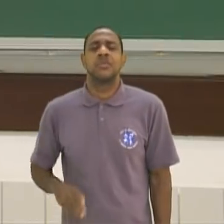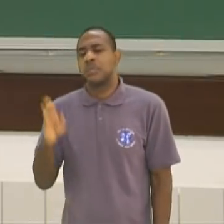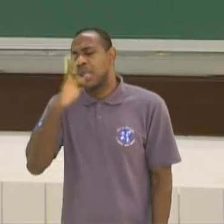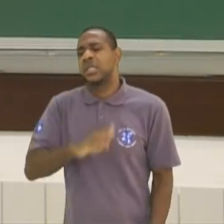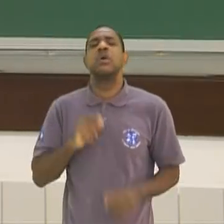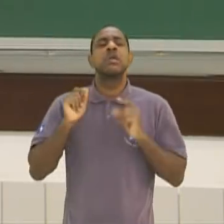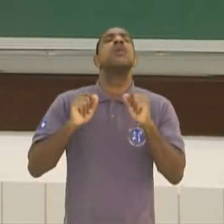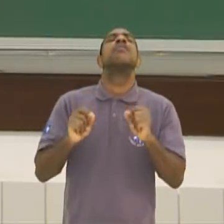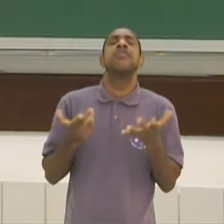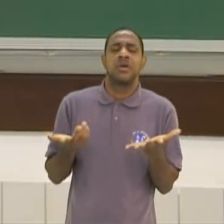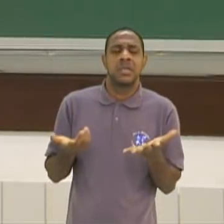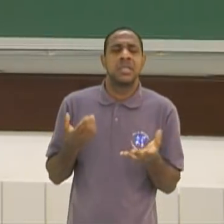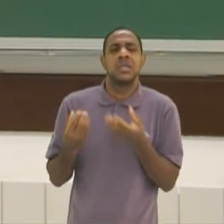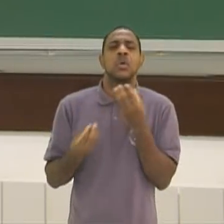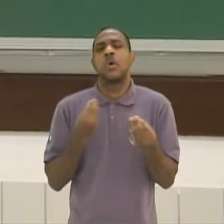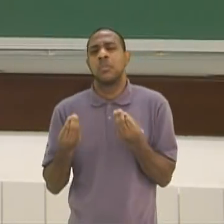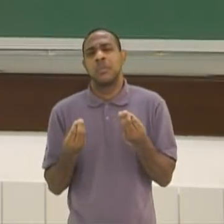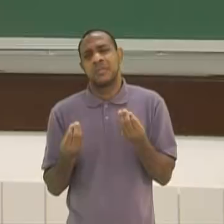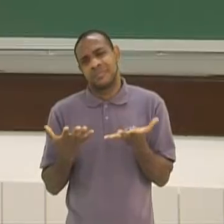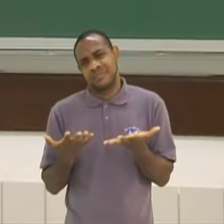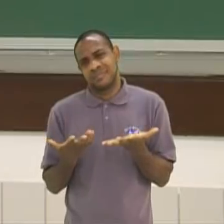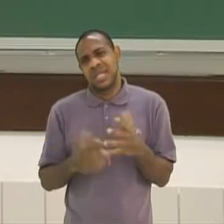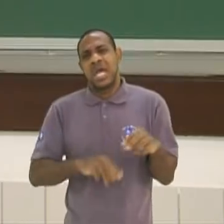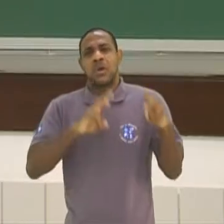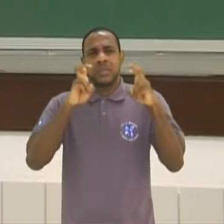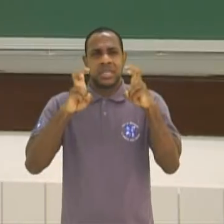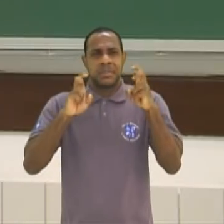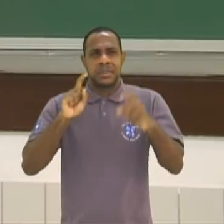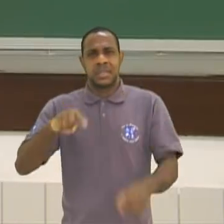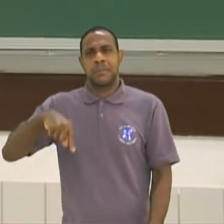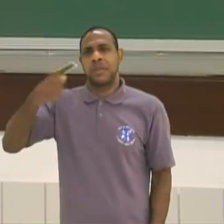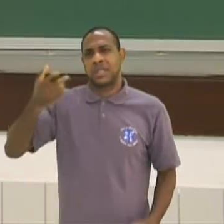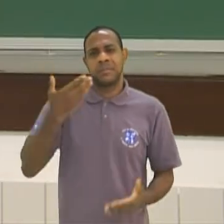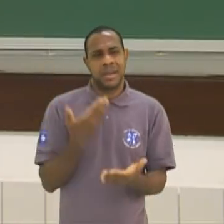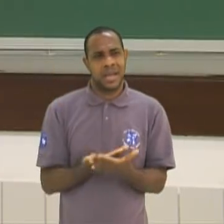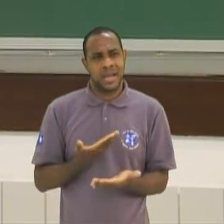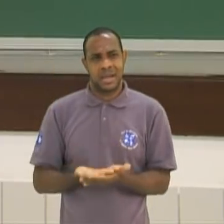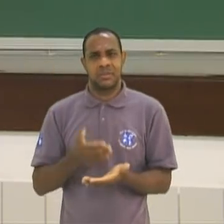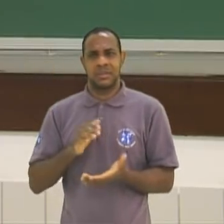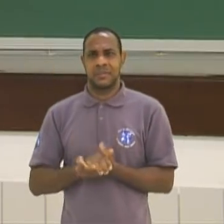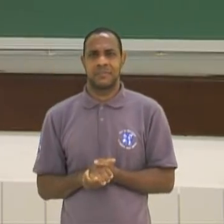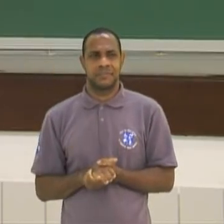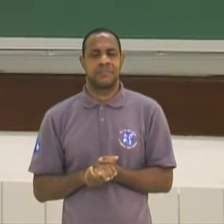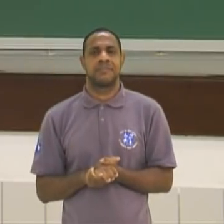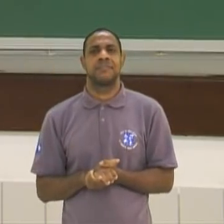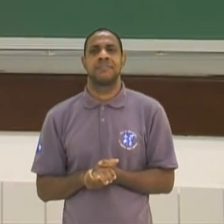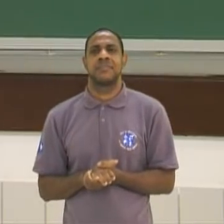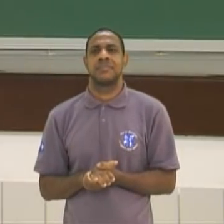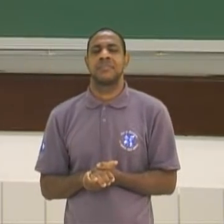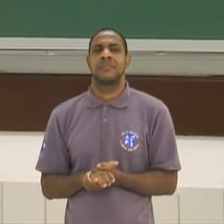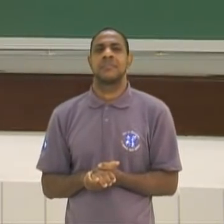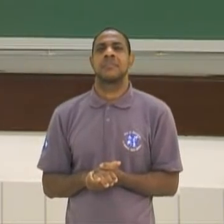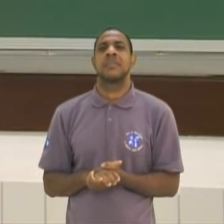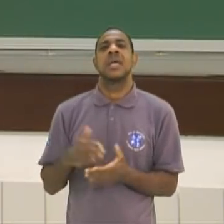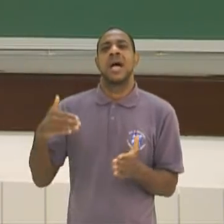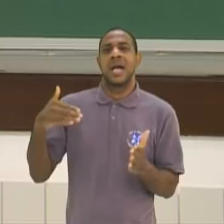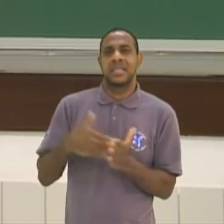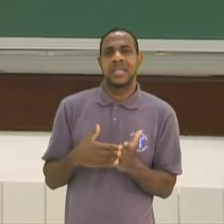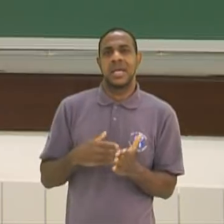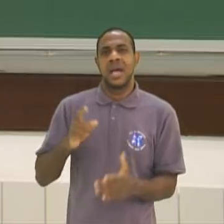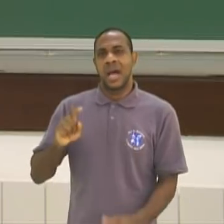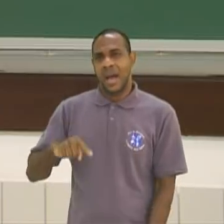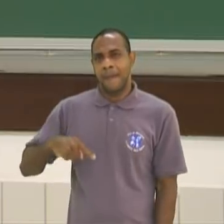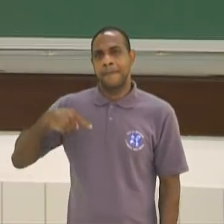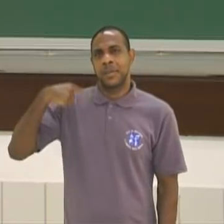saíram completamente do governo? Isso é um assunto para a nossa próxima aula, porque nessa aula de hoje a gente vai ficando por aqui e a gente volta a